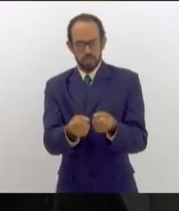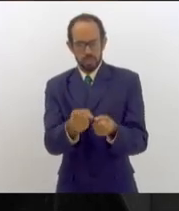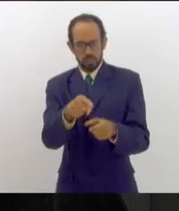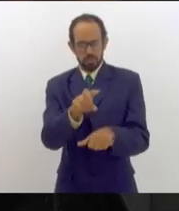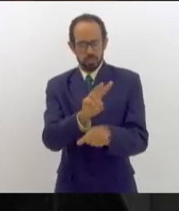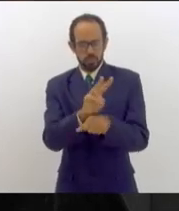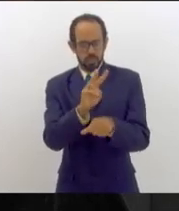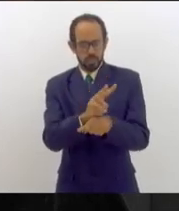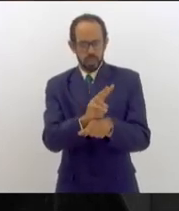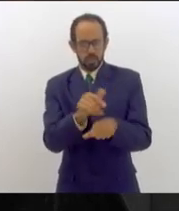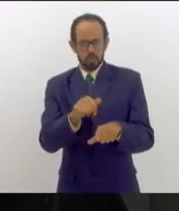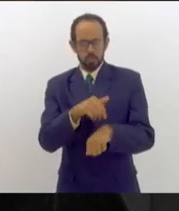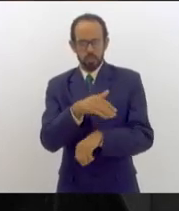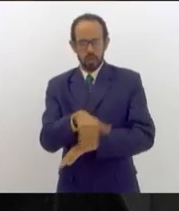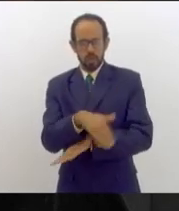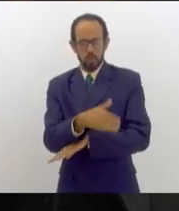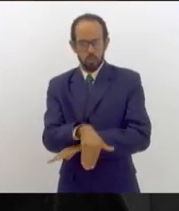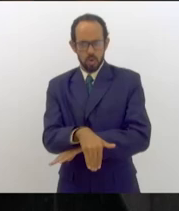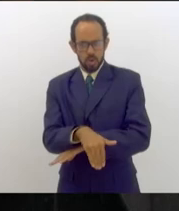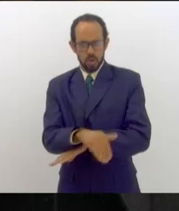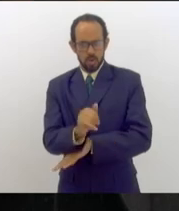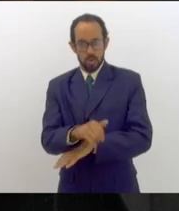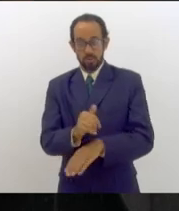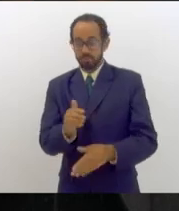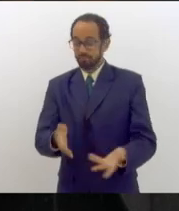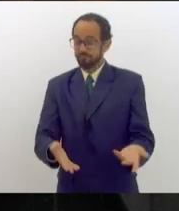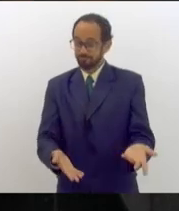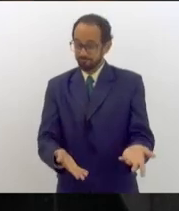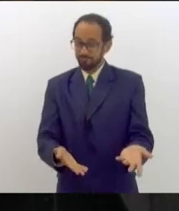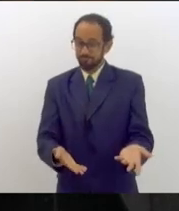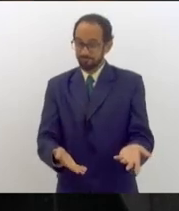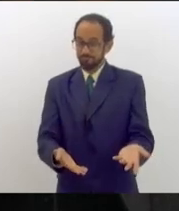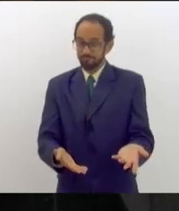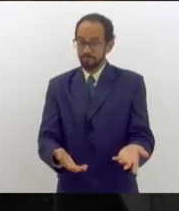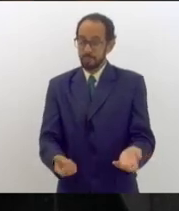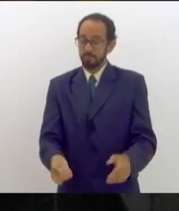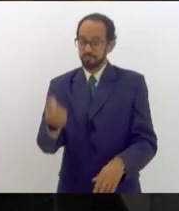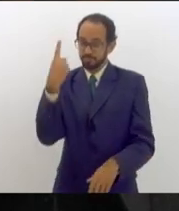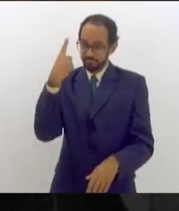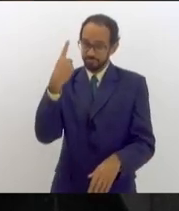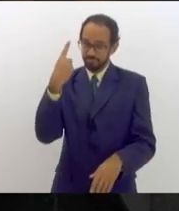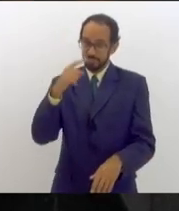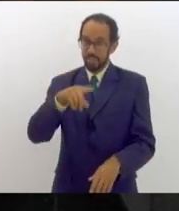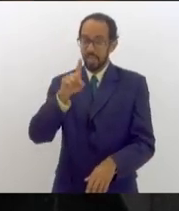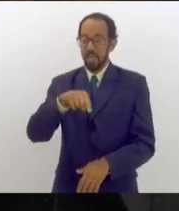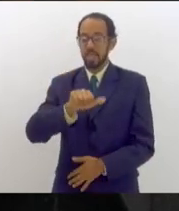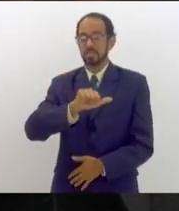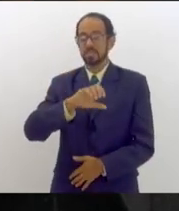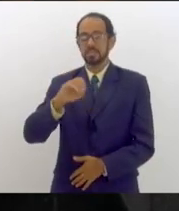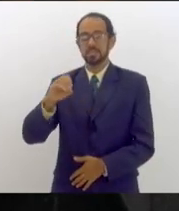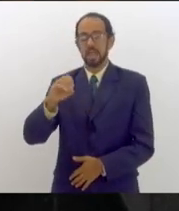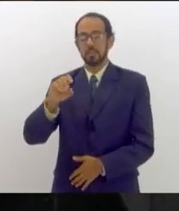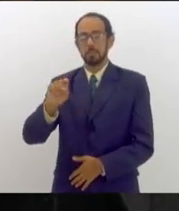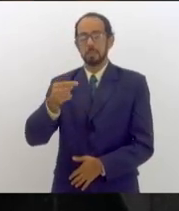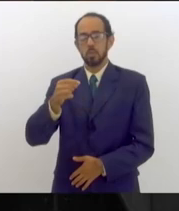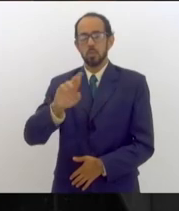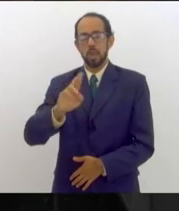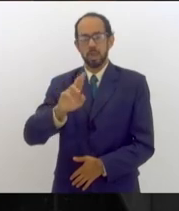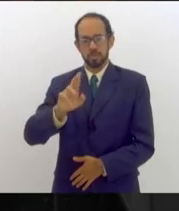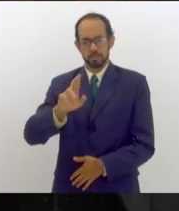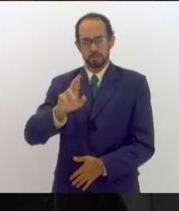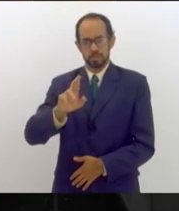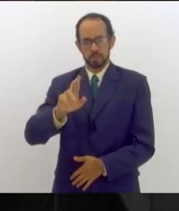própria família e incrível Por incrível que pareça é uma indenização de 100 mil reais a cidade que mais